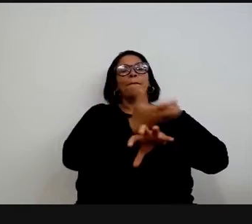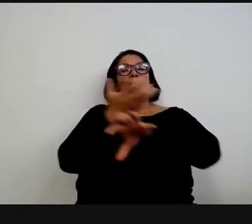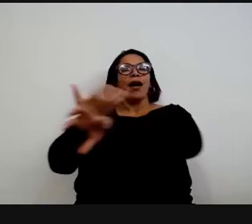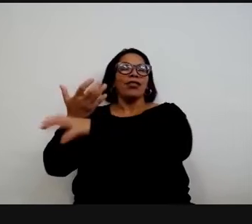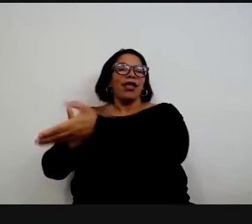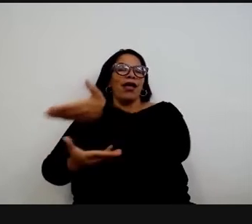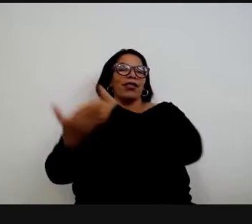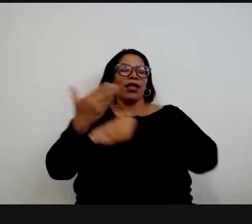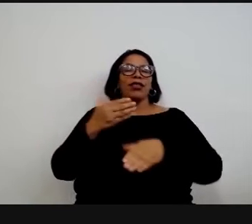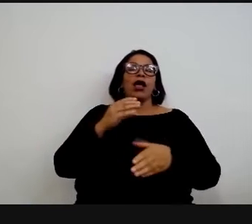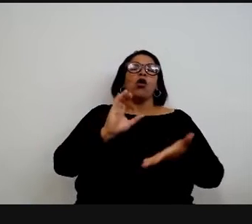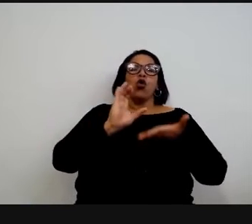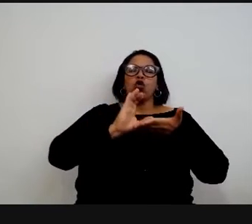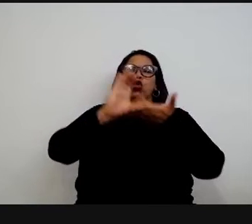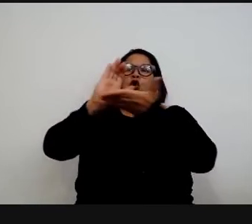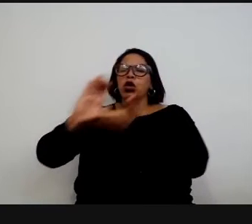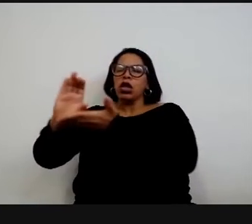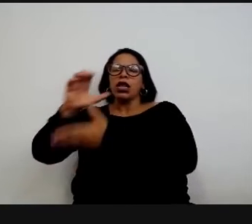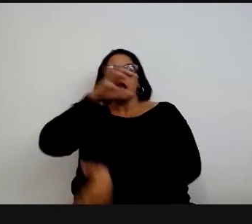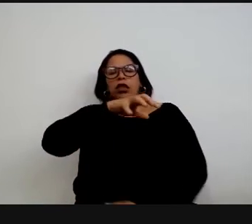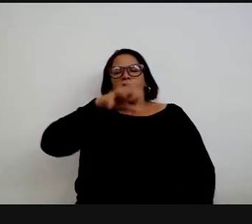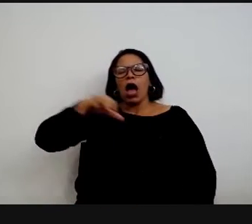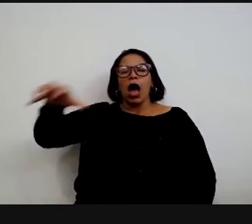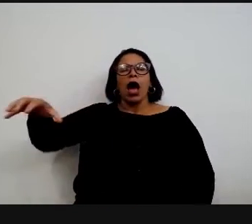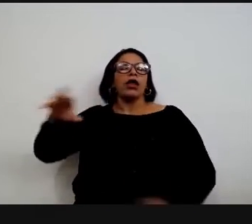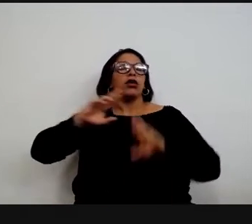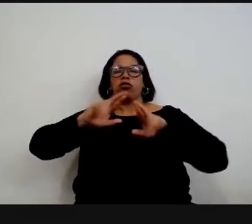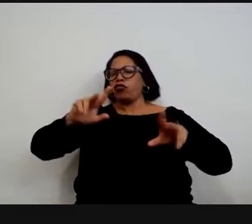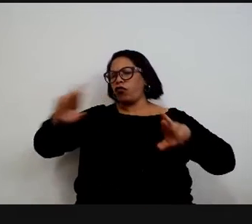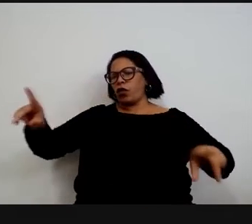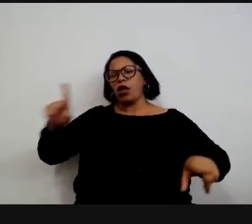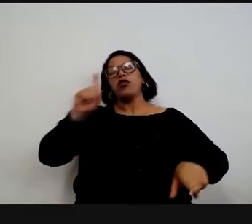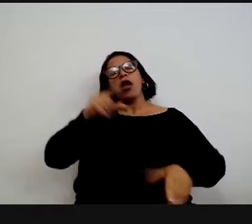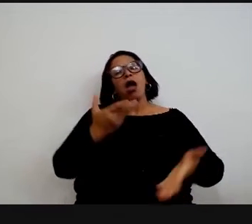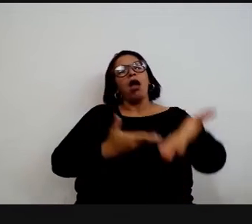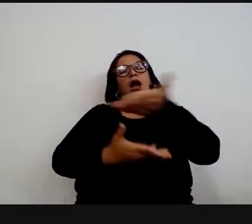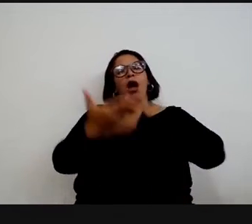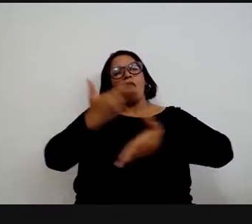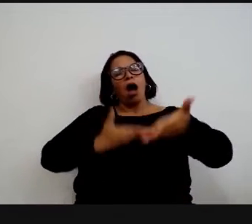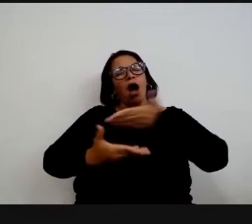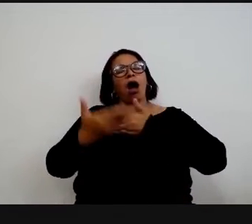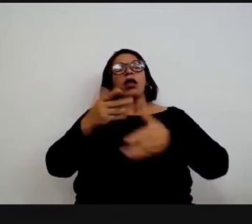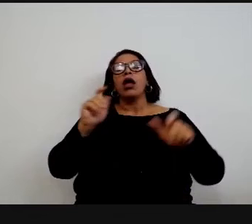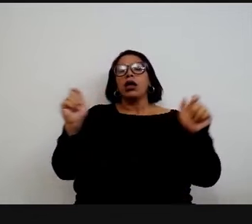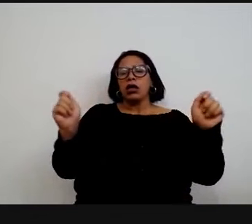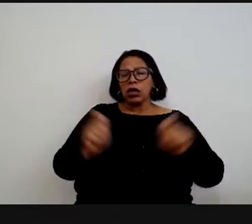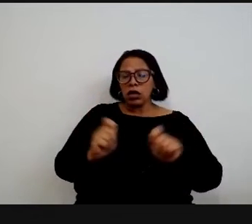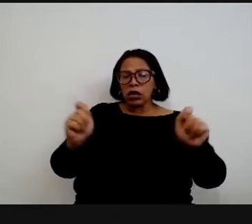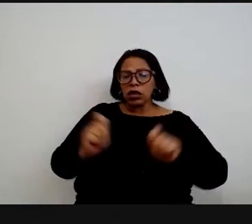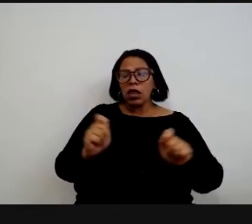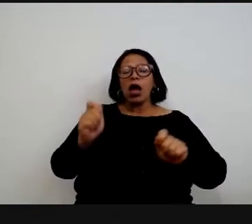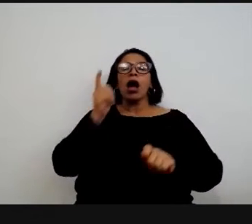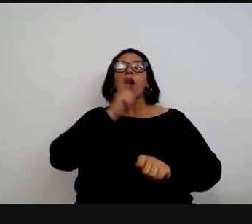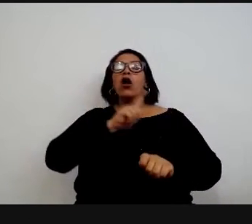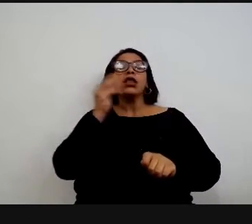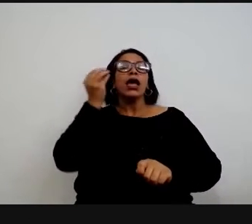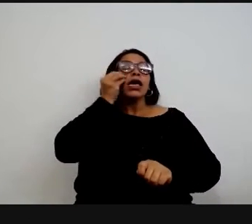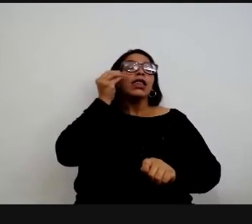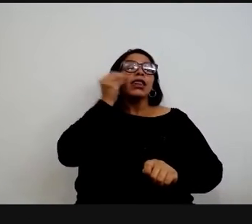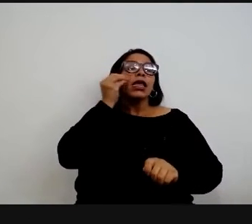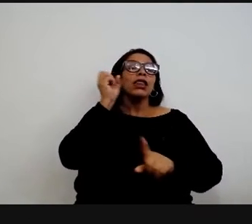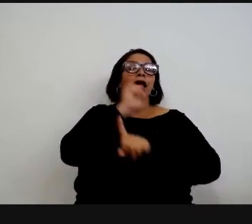interdisciplinariedade. Então, esses conselheiros são de várias áreas de atuação. Então, é dessa forma que, de alguma maneira, a gente, né,